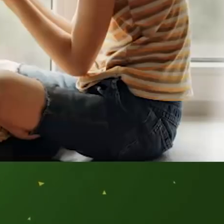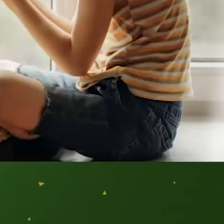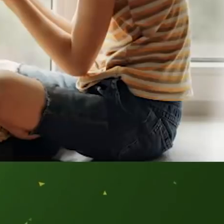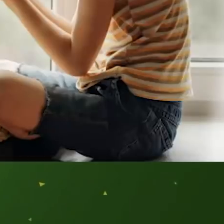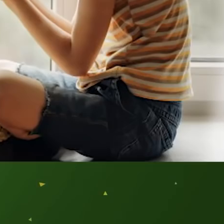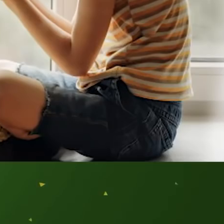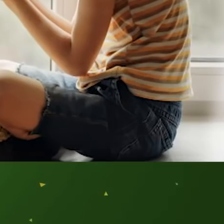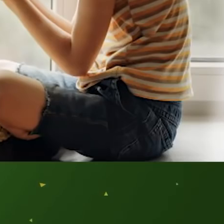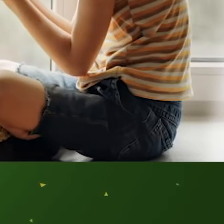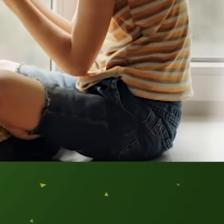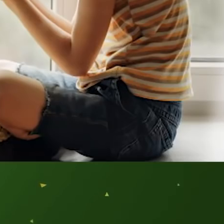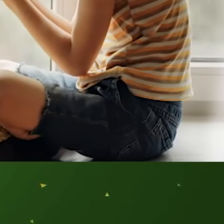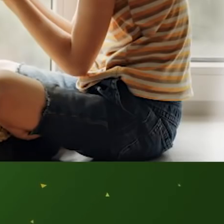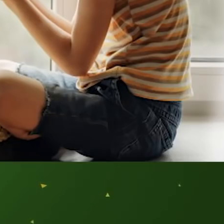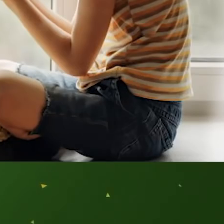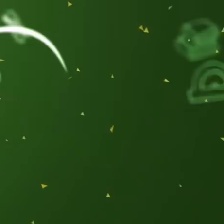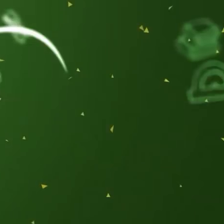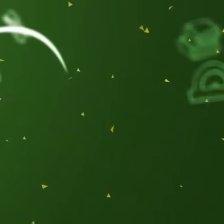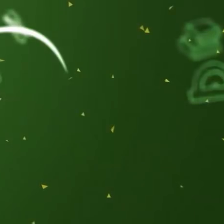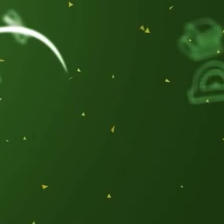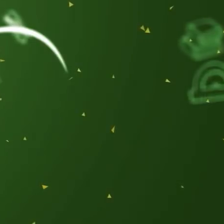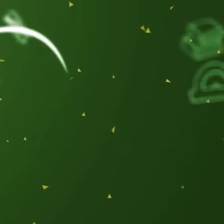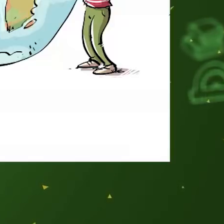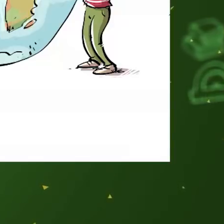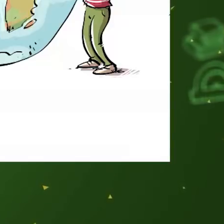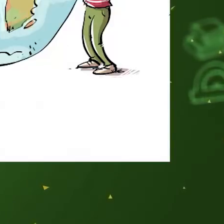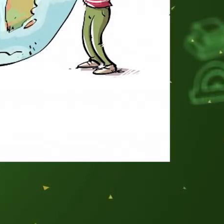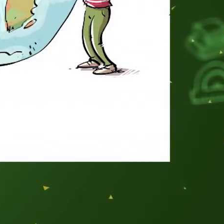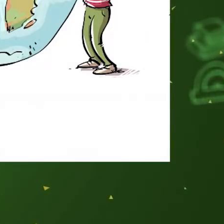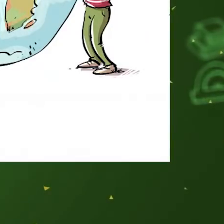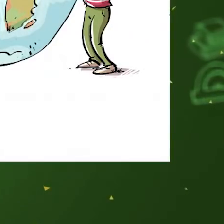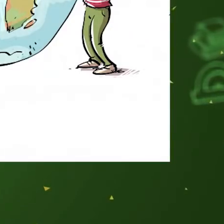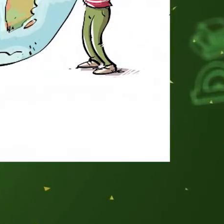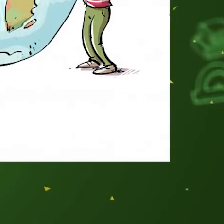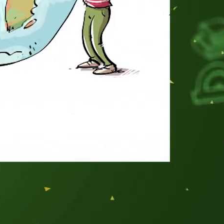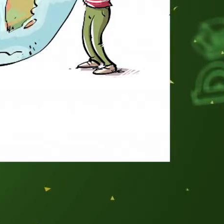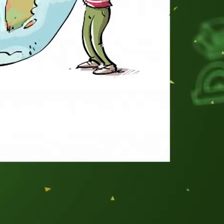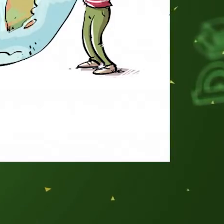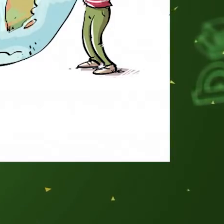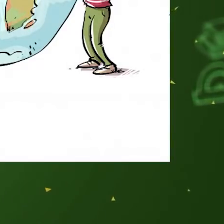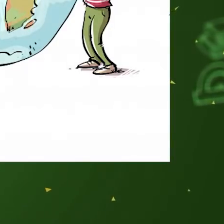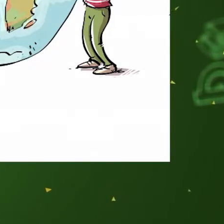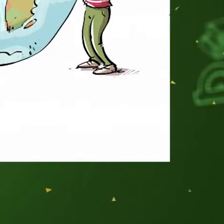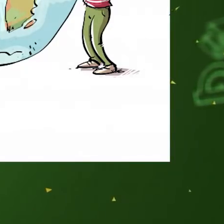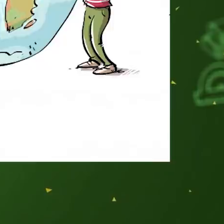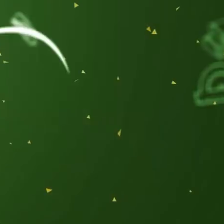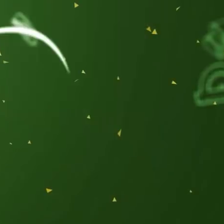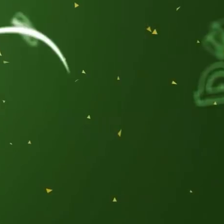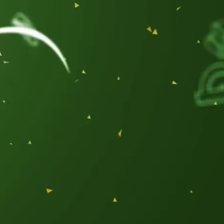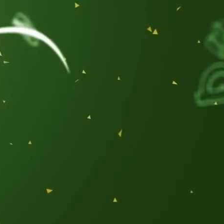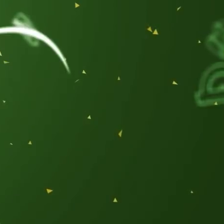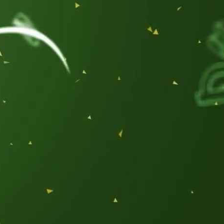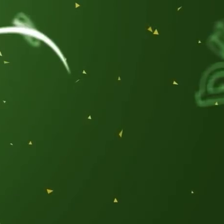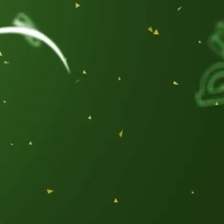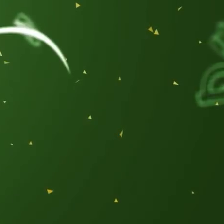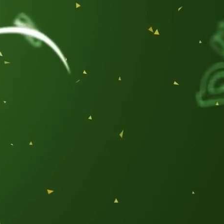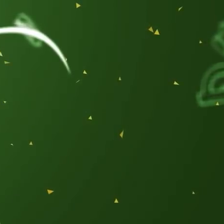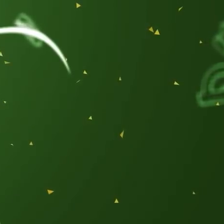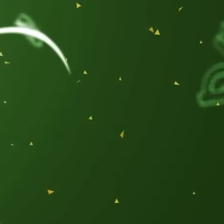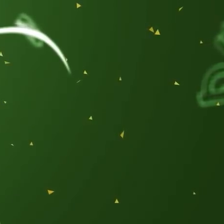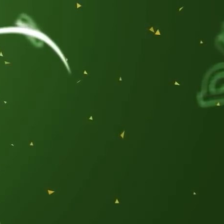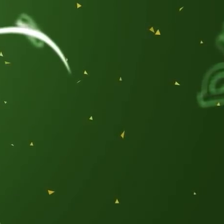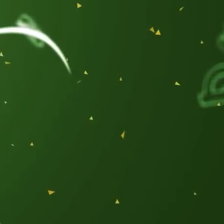a cuidar dos animais e a cuidar de todo o nosso planeta,